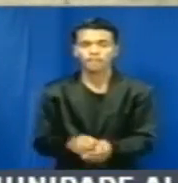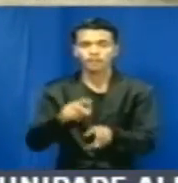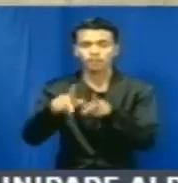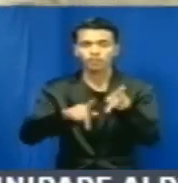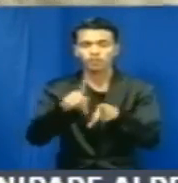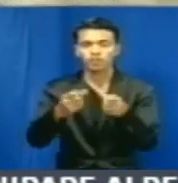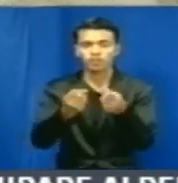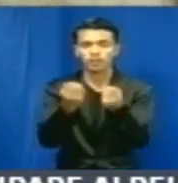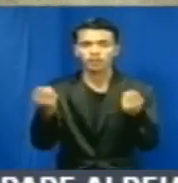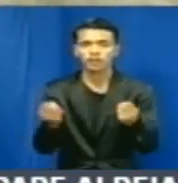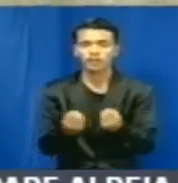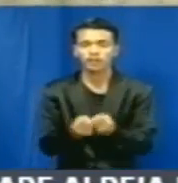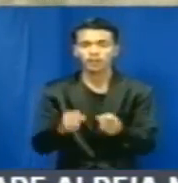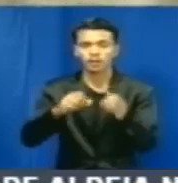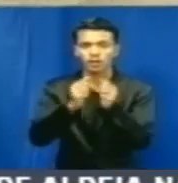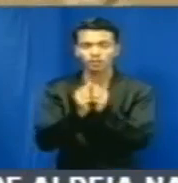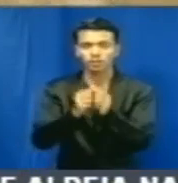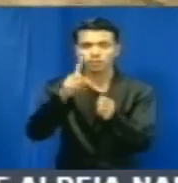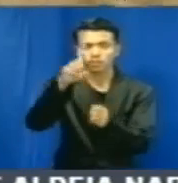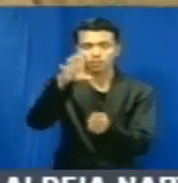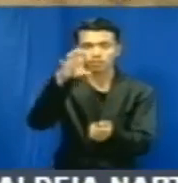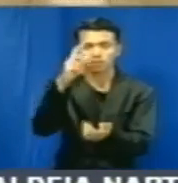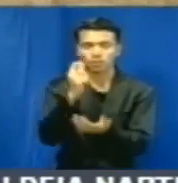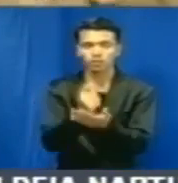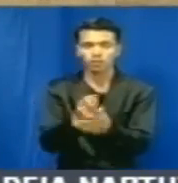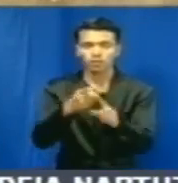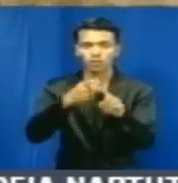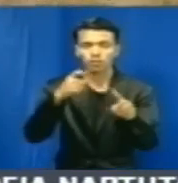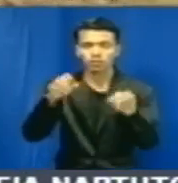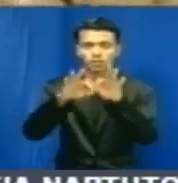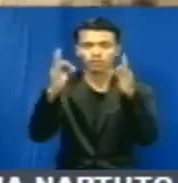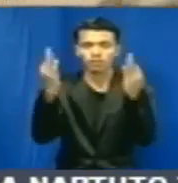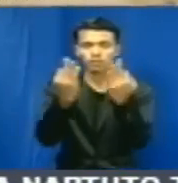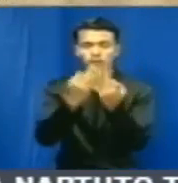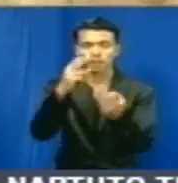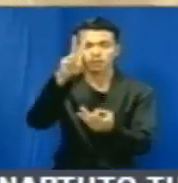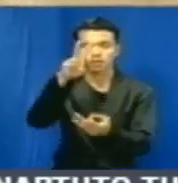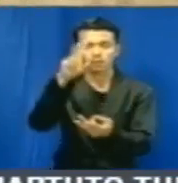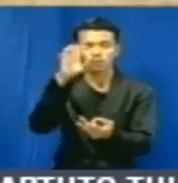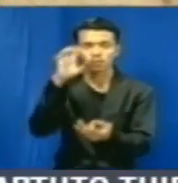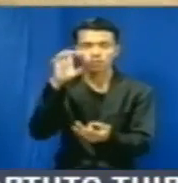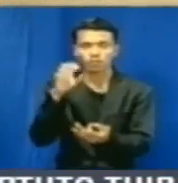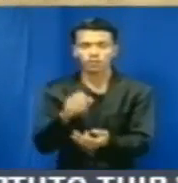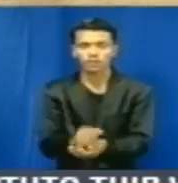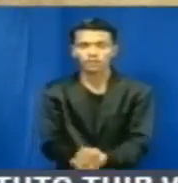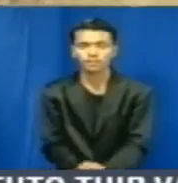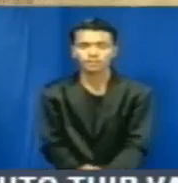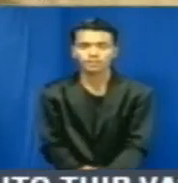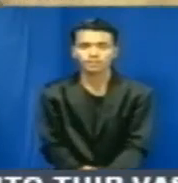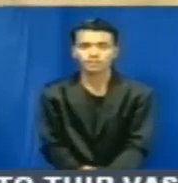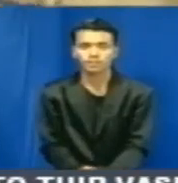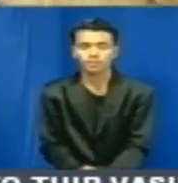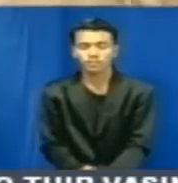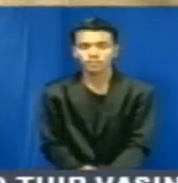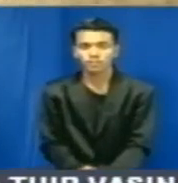população e aldeia malimia, hamutu krihu idarexin, husi chefe familia atu suroresin. Husi município Hermera, Justiniano